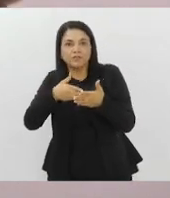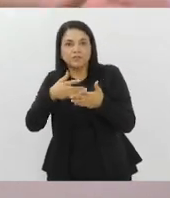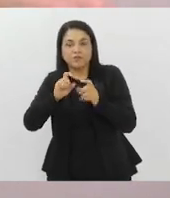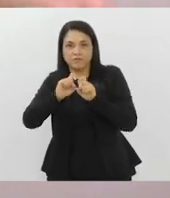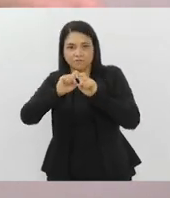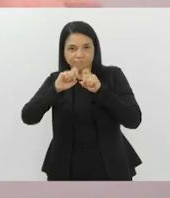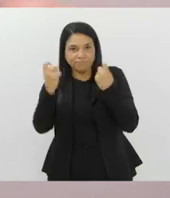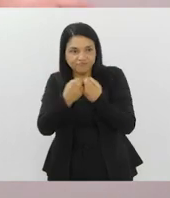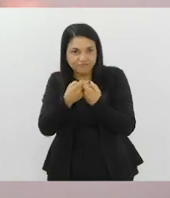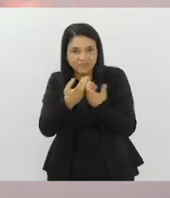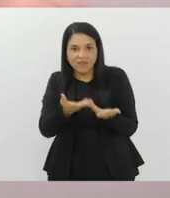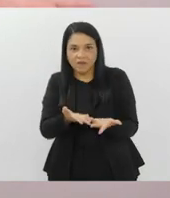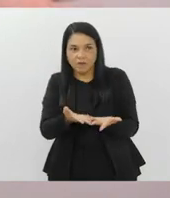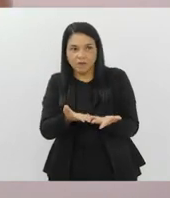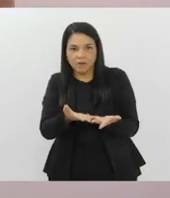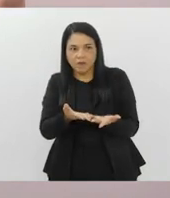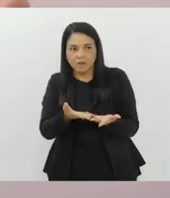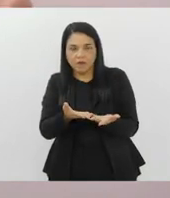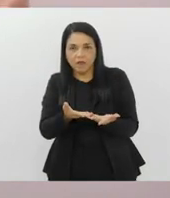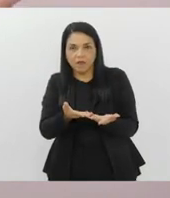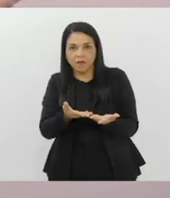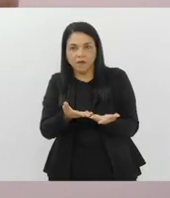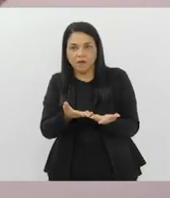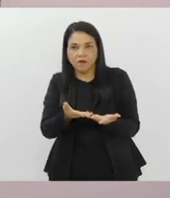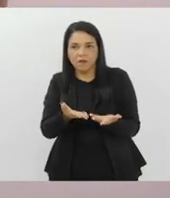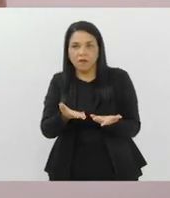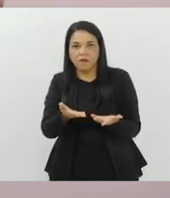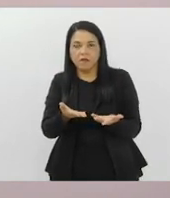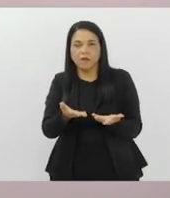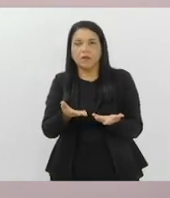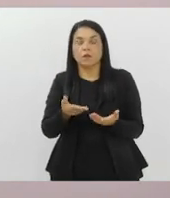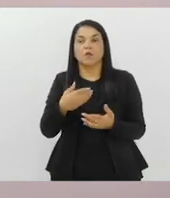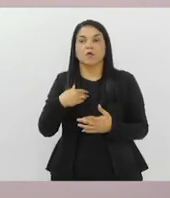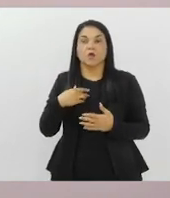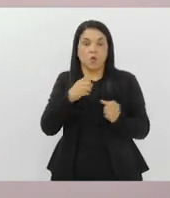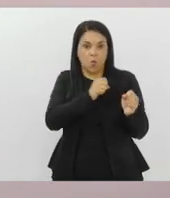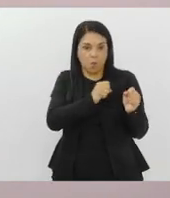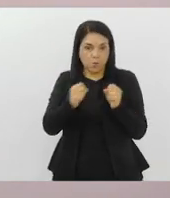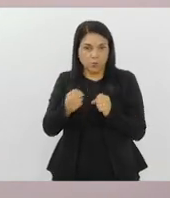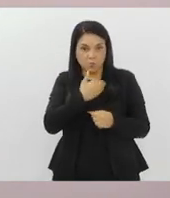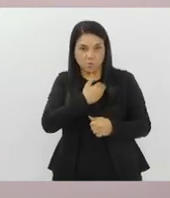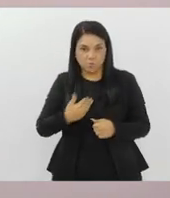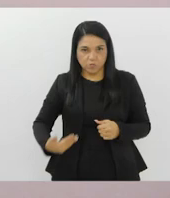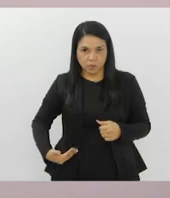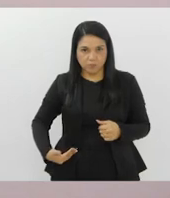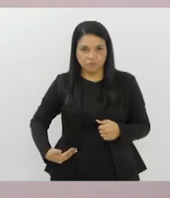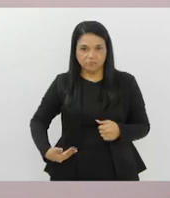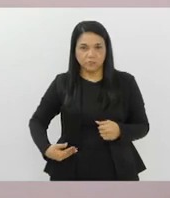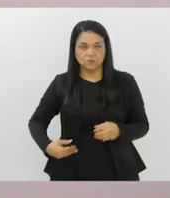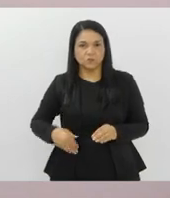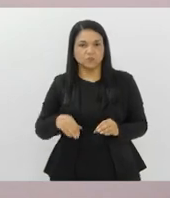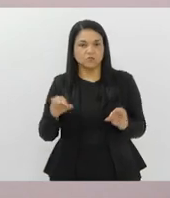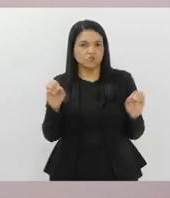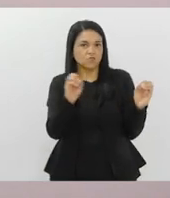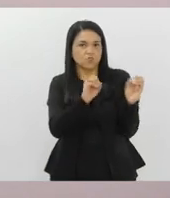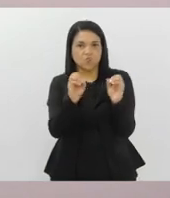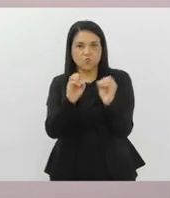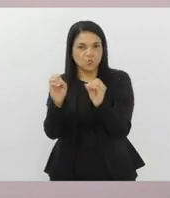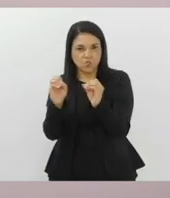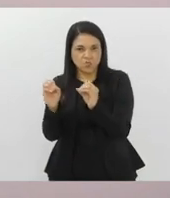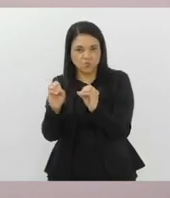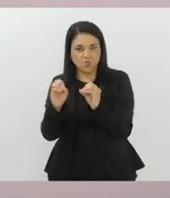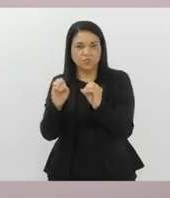Não vai acontecer isso, gente. Agora, o poder público não abordar isso de maneira concreta num